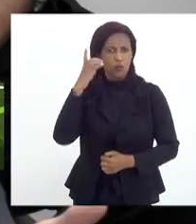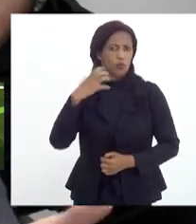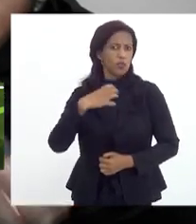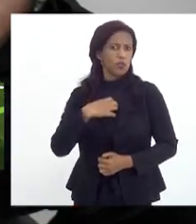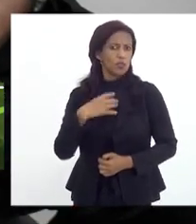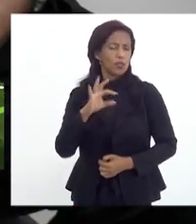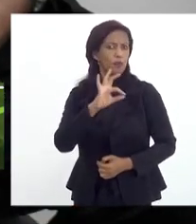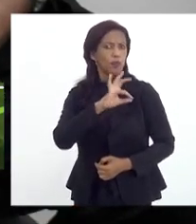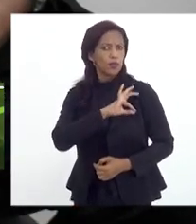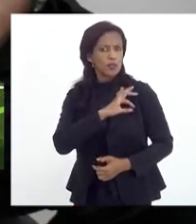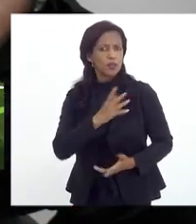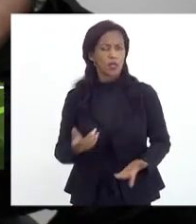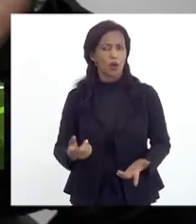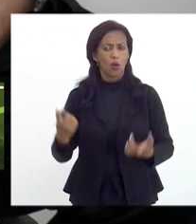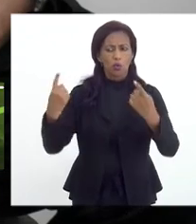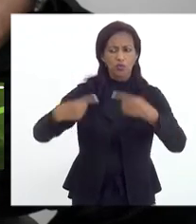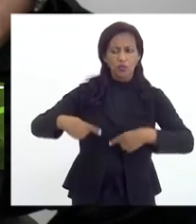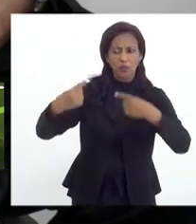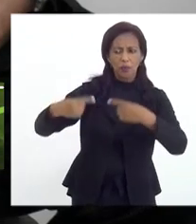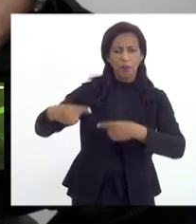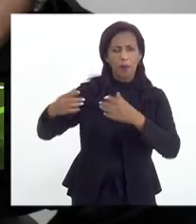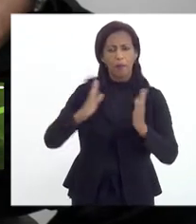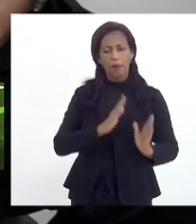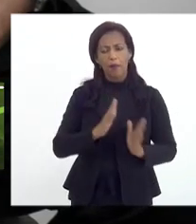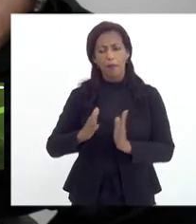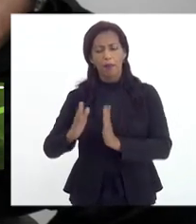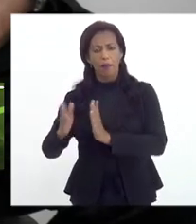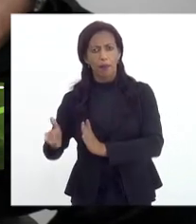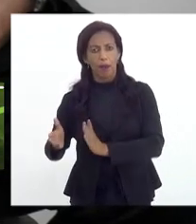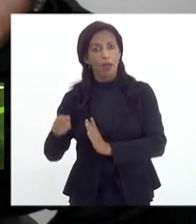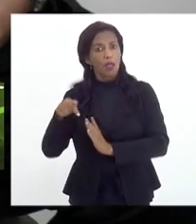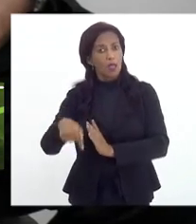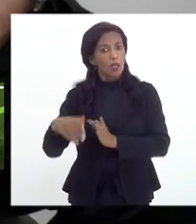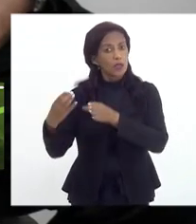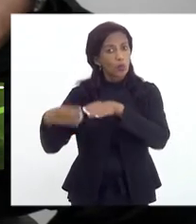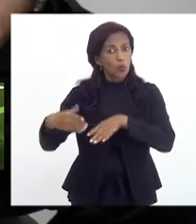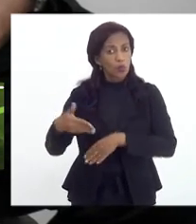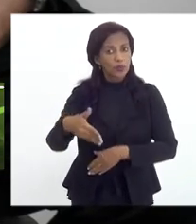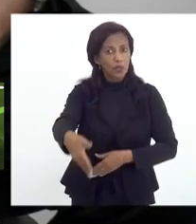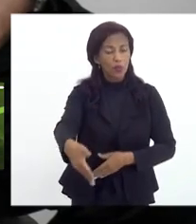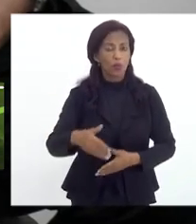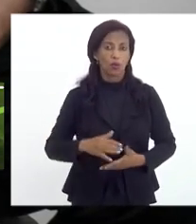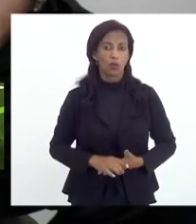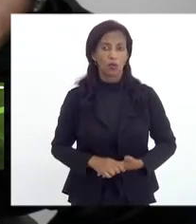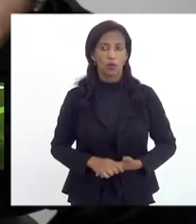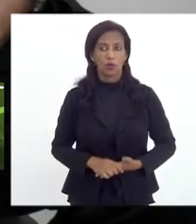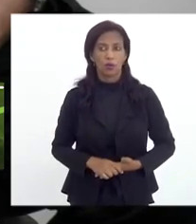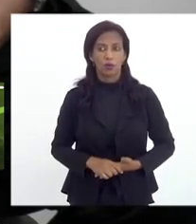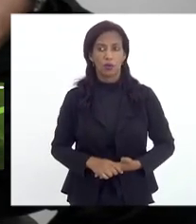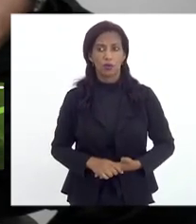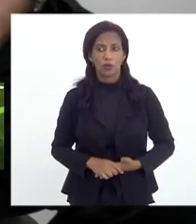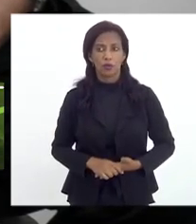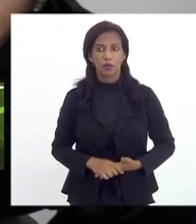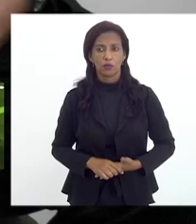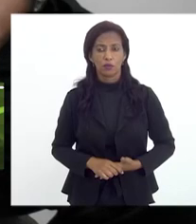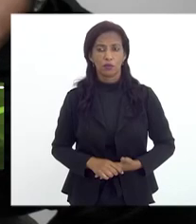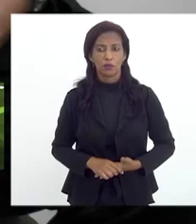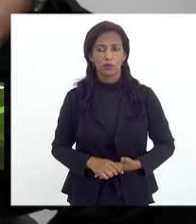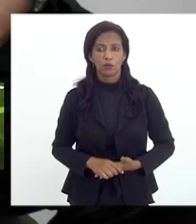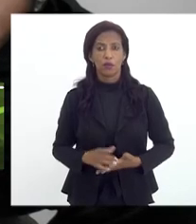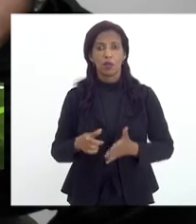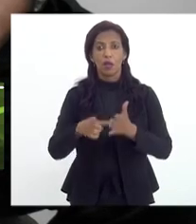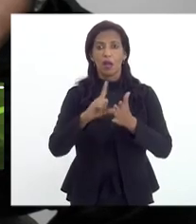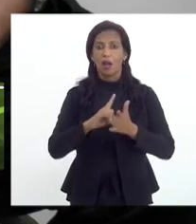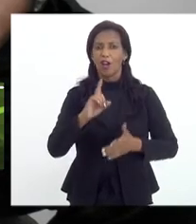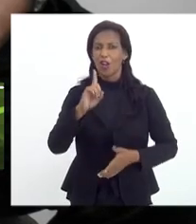E passar por todos esses desafios É isso que eu estou falando Esse concurso agora Mas tem que ser antes de dezembro É isso que eu estou dizendo Não, antes de